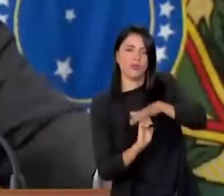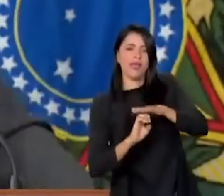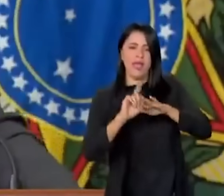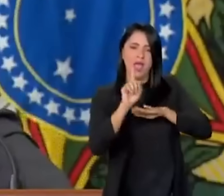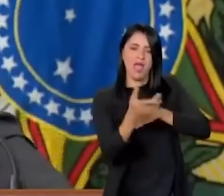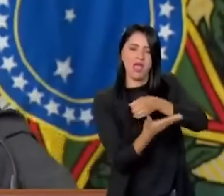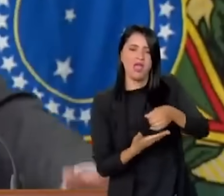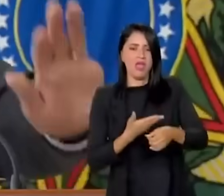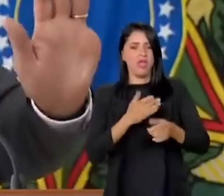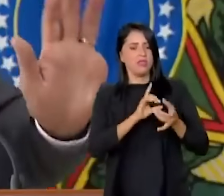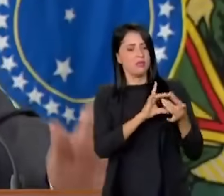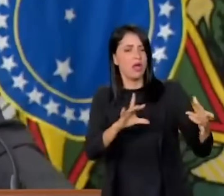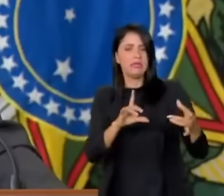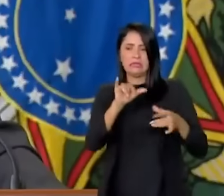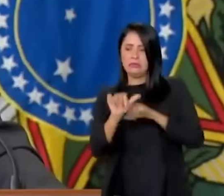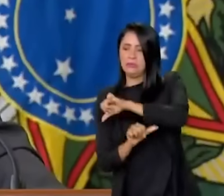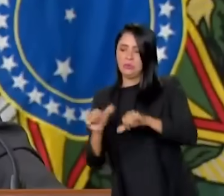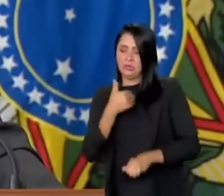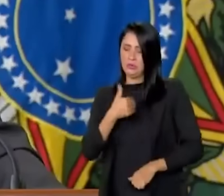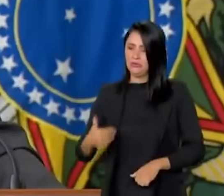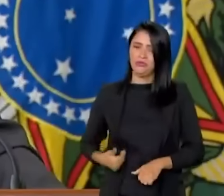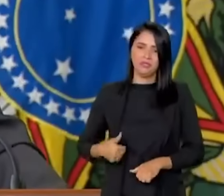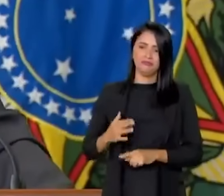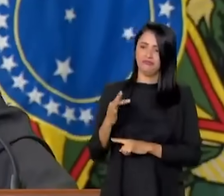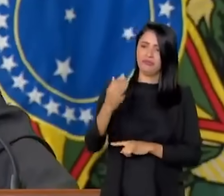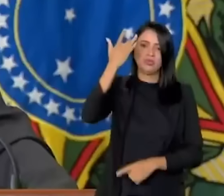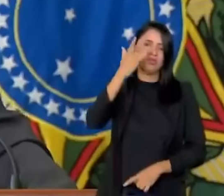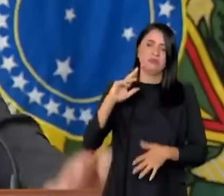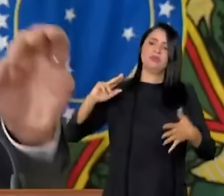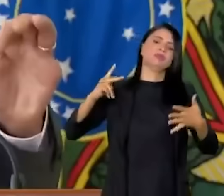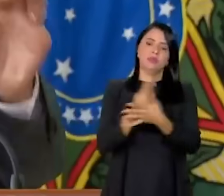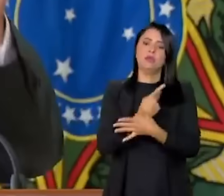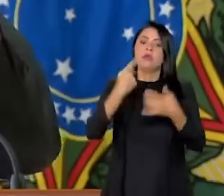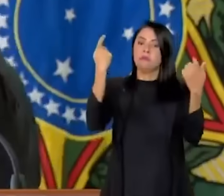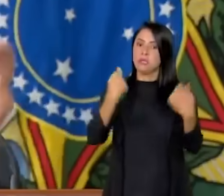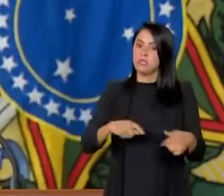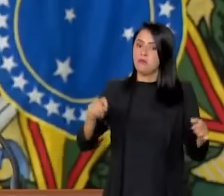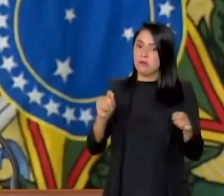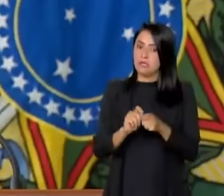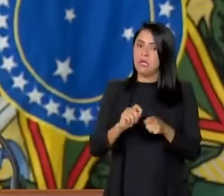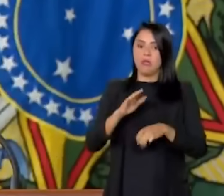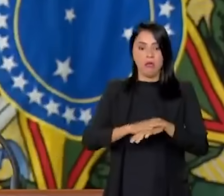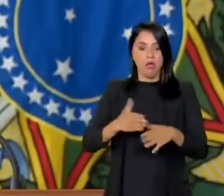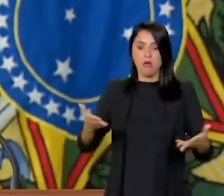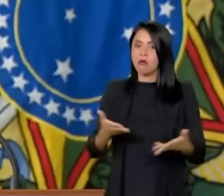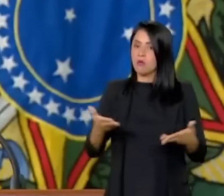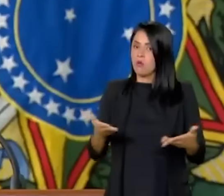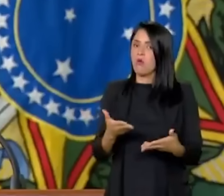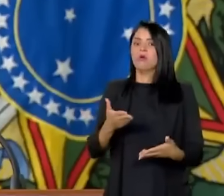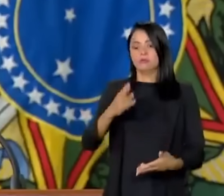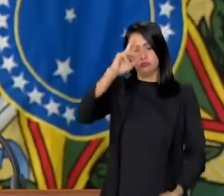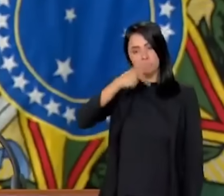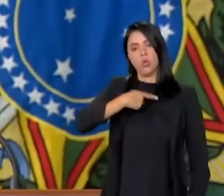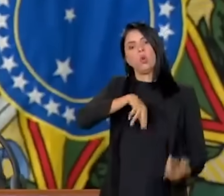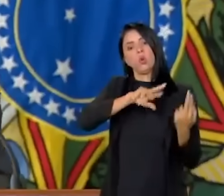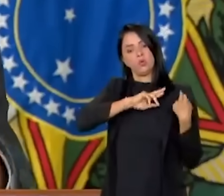tem alternância de governo, a gente não sabe o que acontece. Então, o que nós temos que fazer é fazer a nossa parte, porque